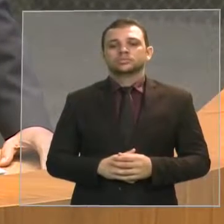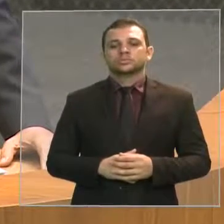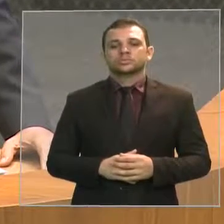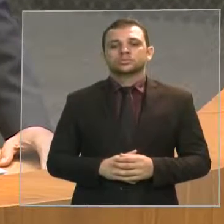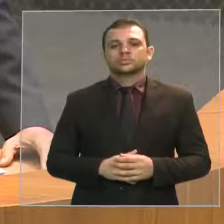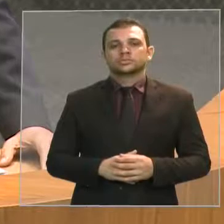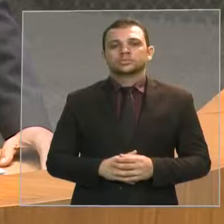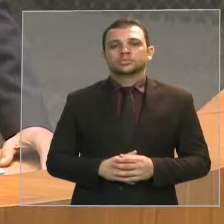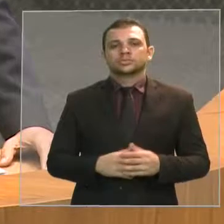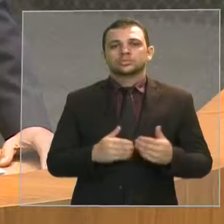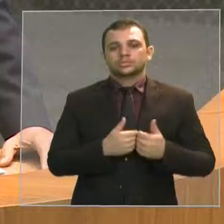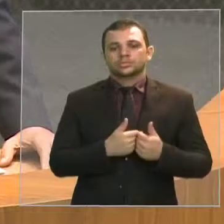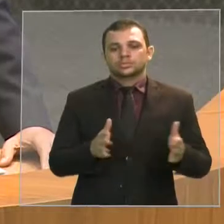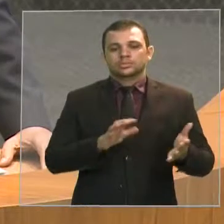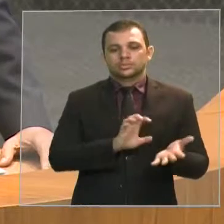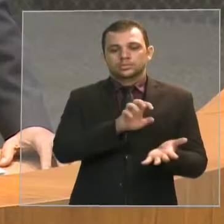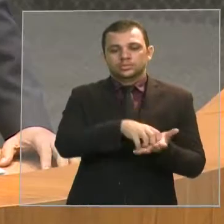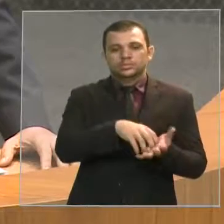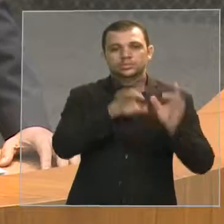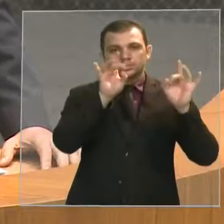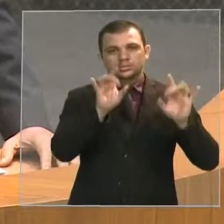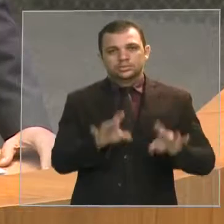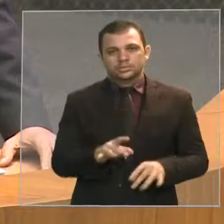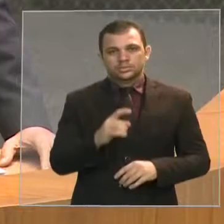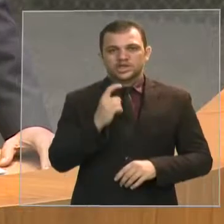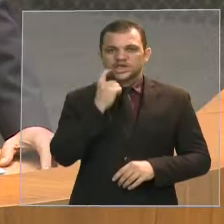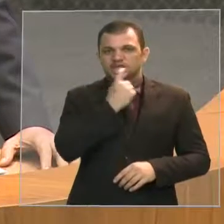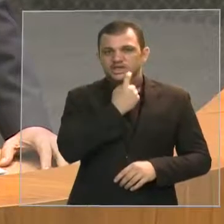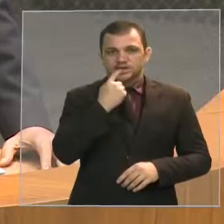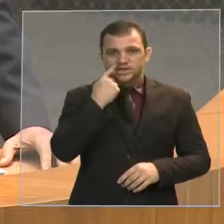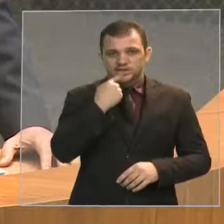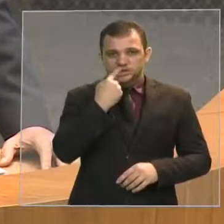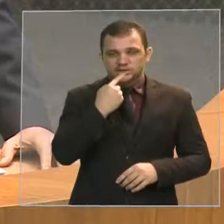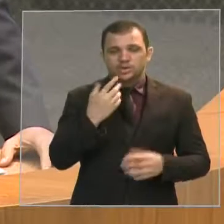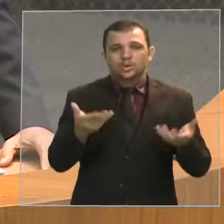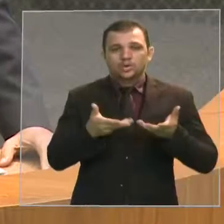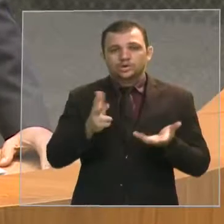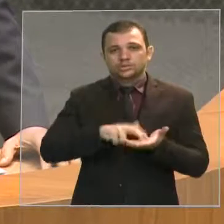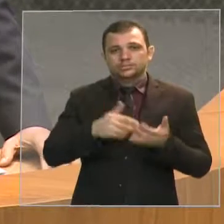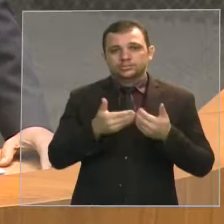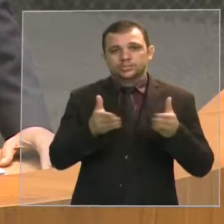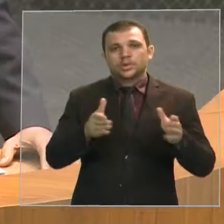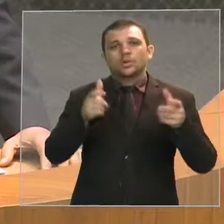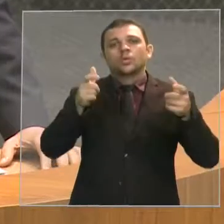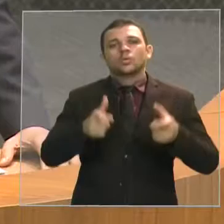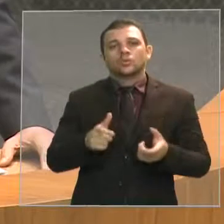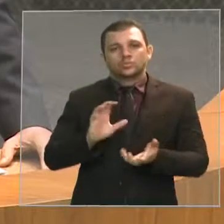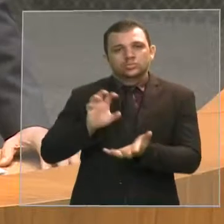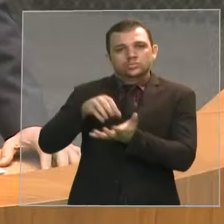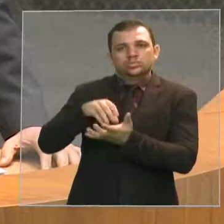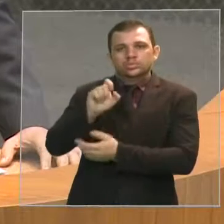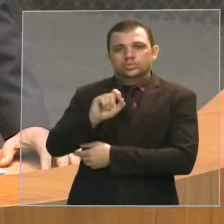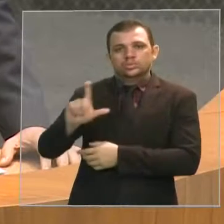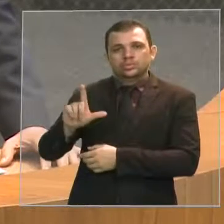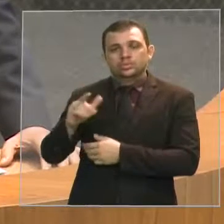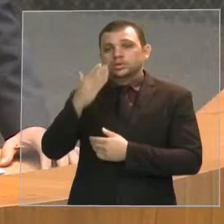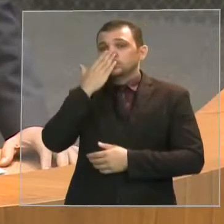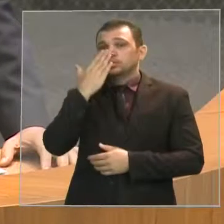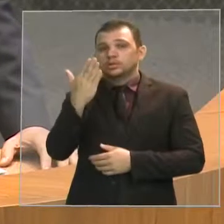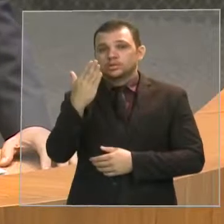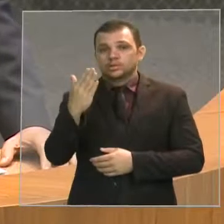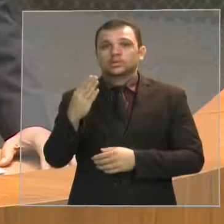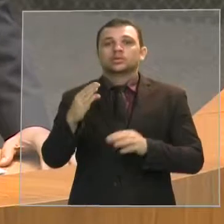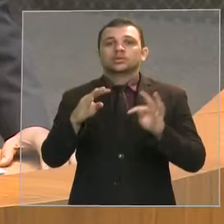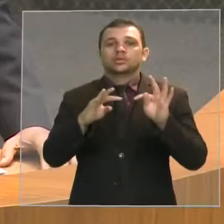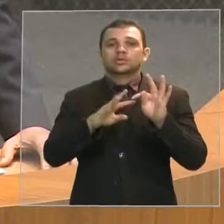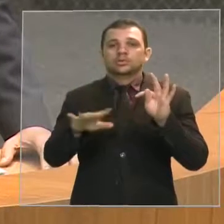de especialidades odontológicas que foi inaugurada esta manhã no centro da nossa capital em frente ao terminal